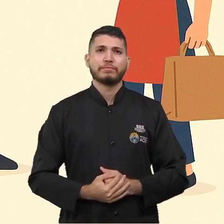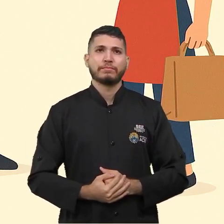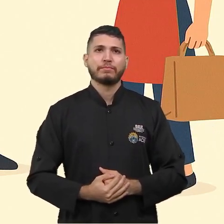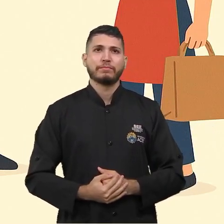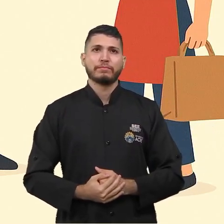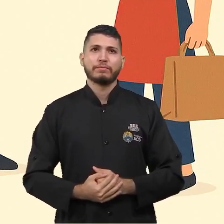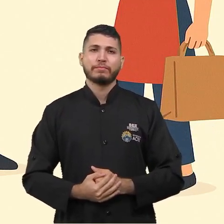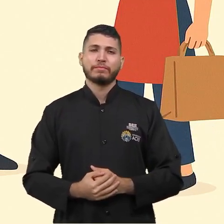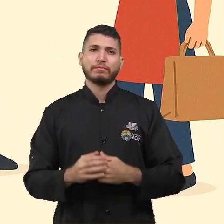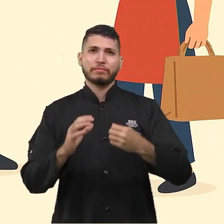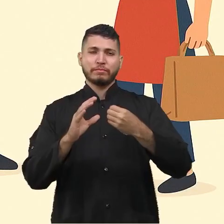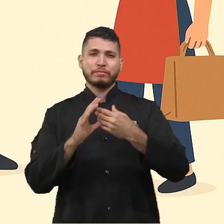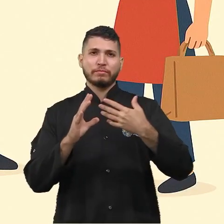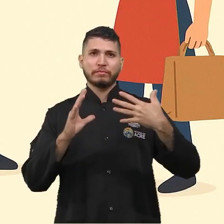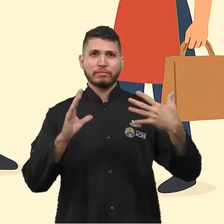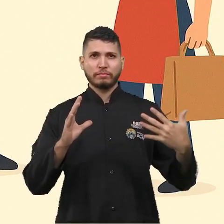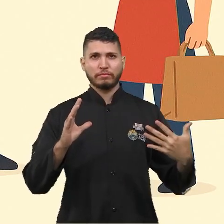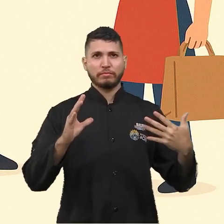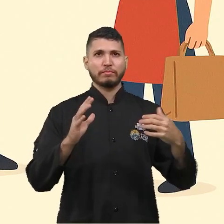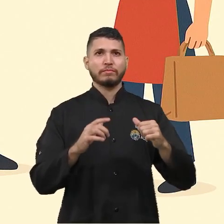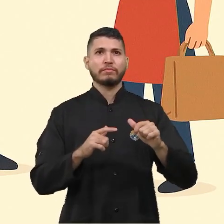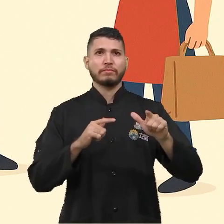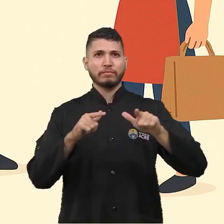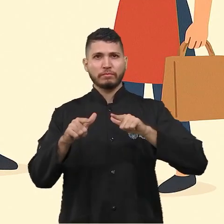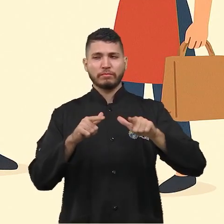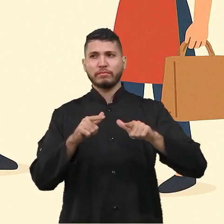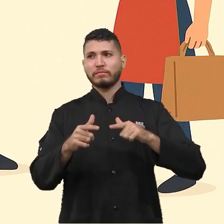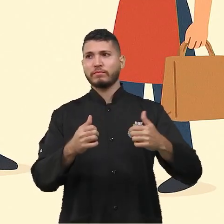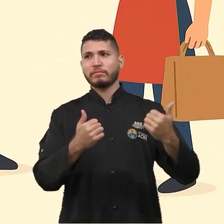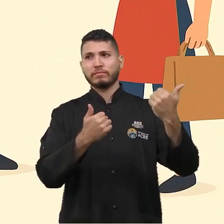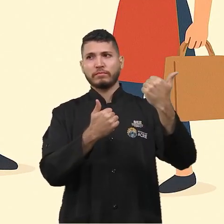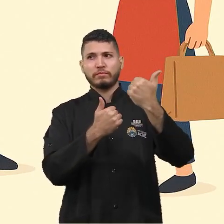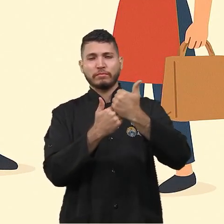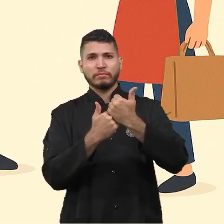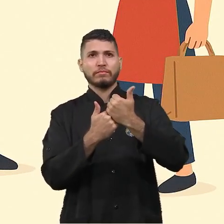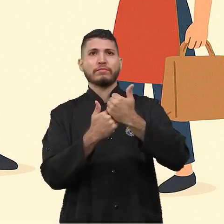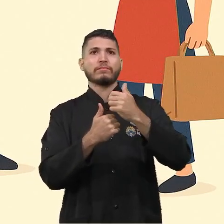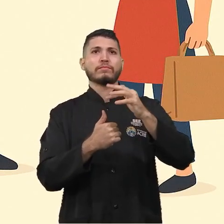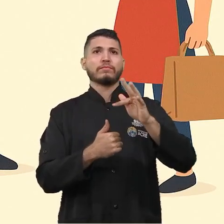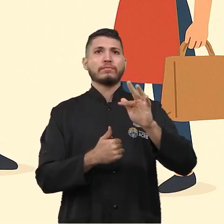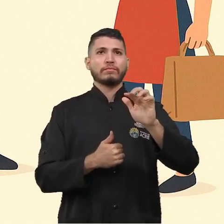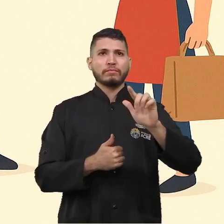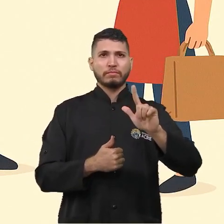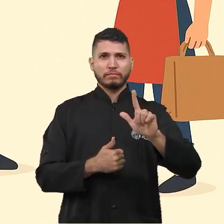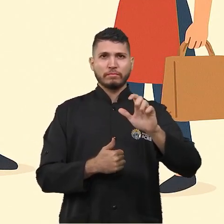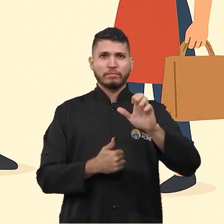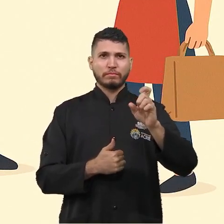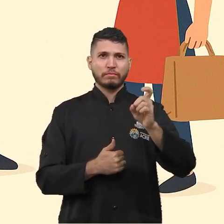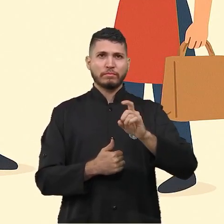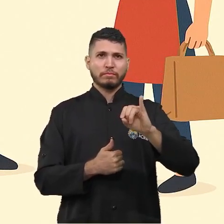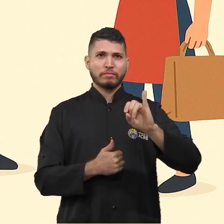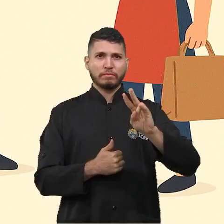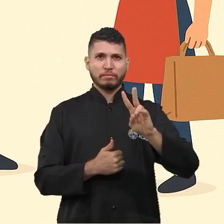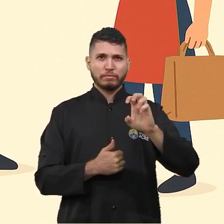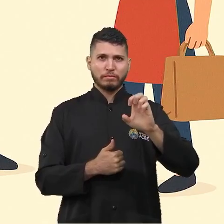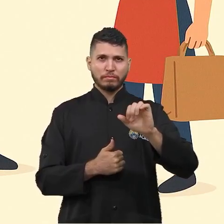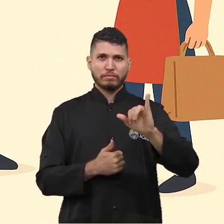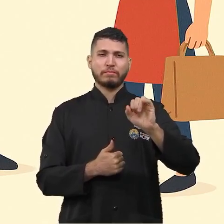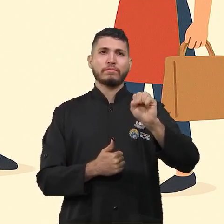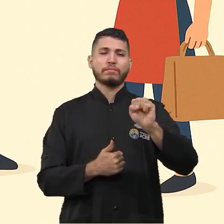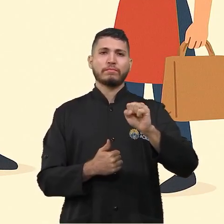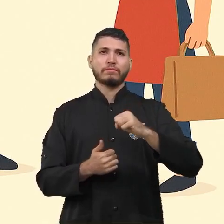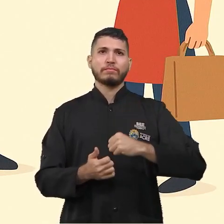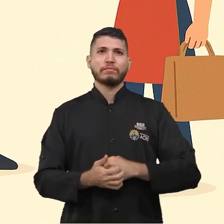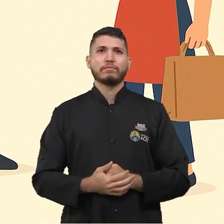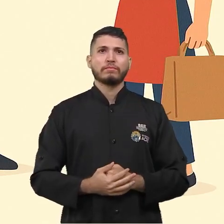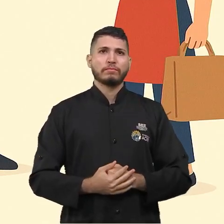falei, é caracterizada justamente por trabalhos temporários, flexíveis, mediados aí por plataformas digitais. E